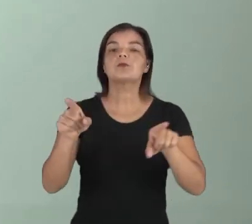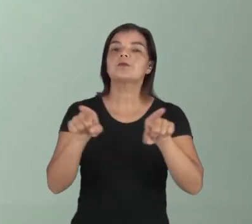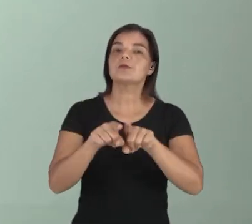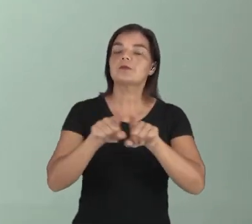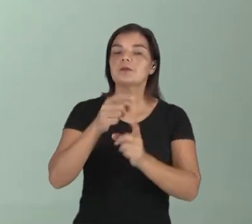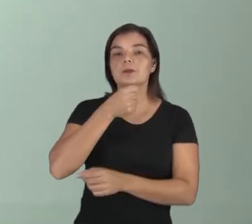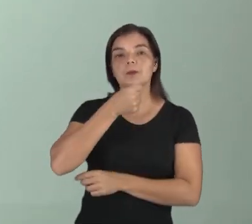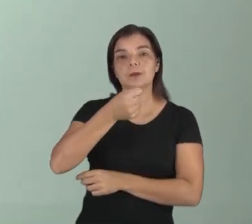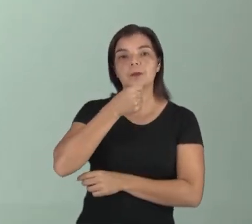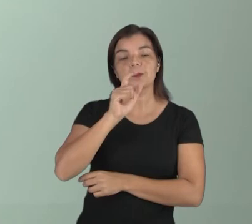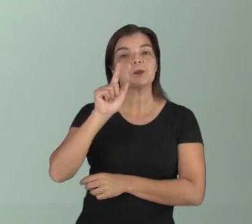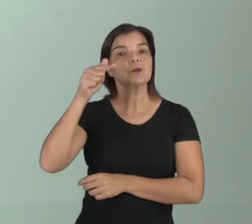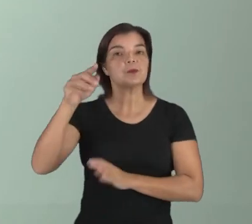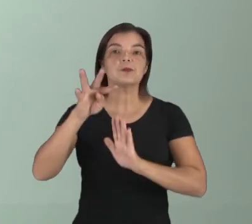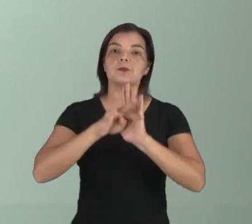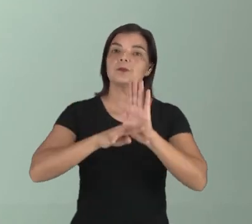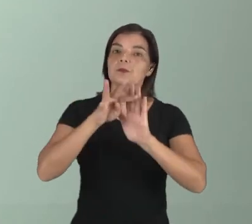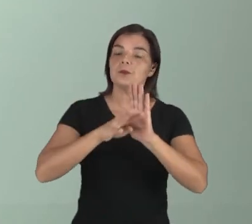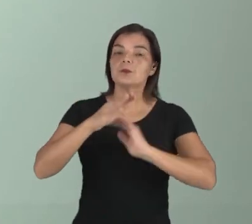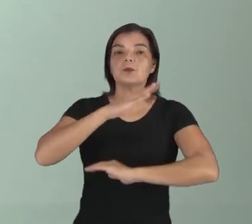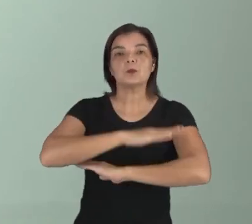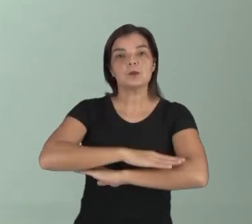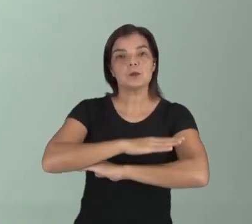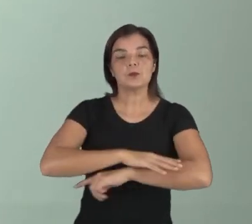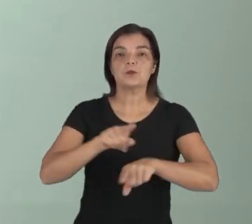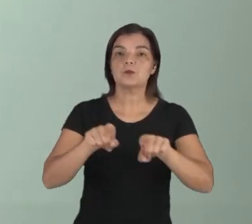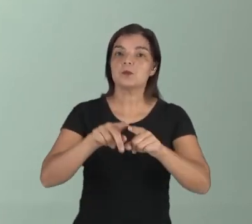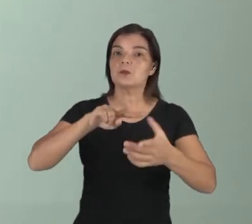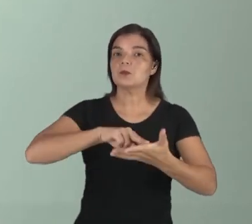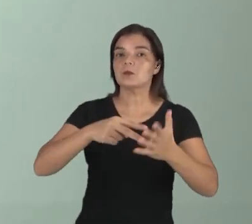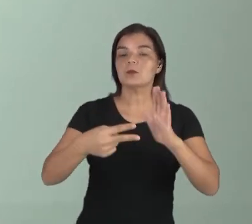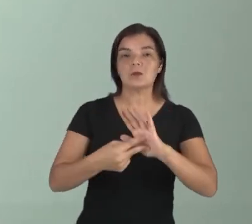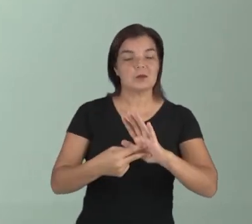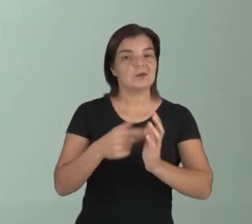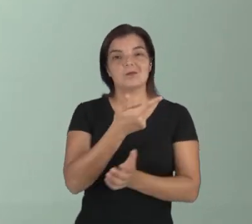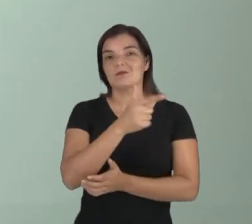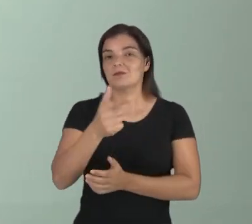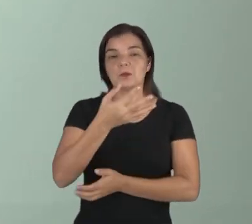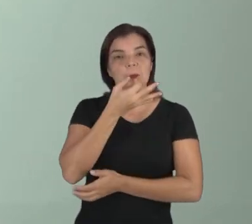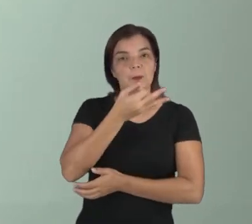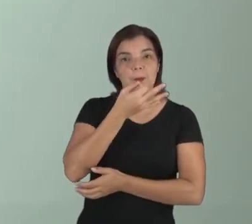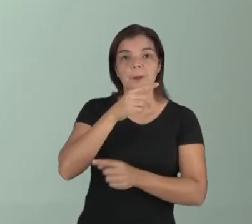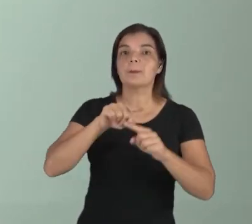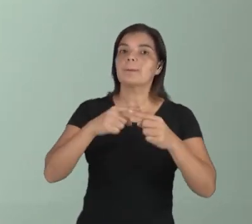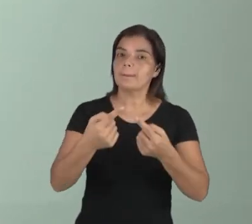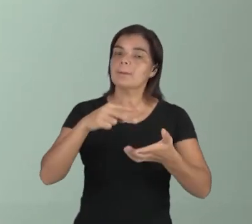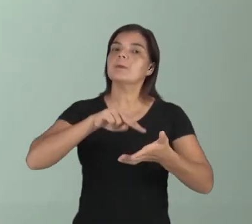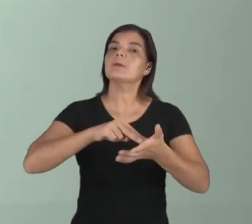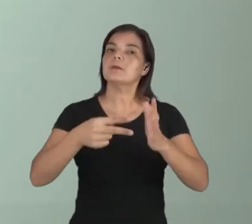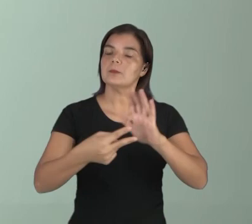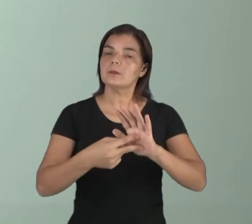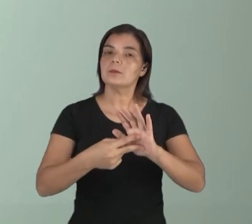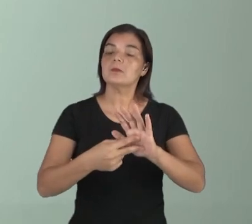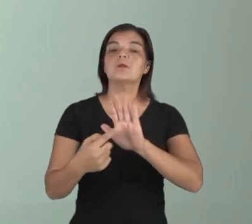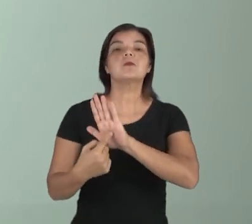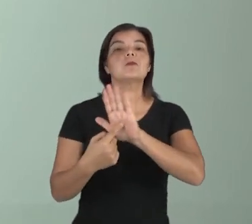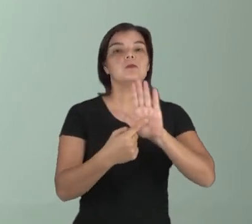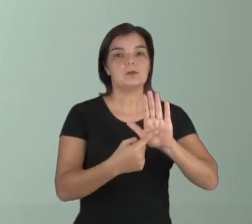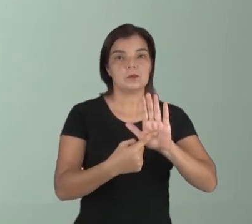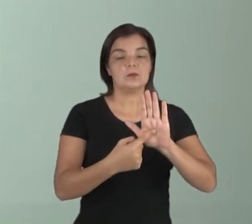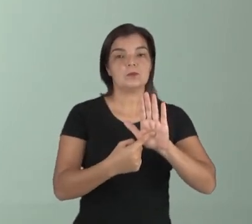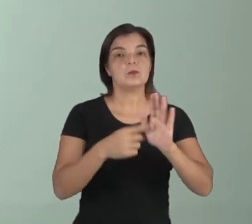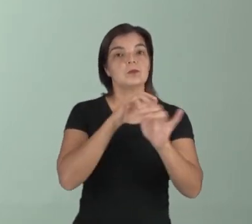como a reportagem, como outros textos jornalísticos. Não significa que não vai haver opinião, mas significa que predomina